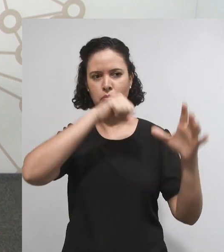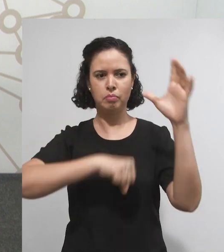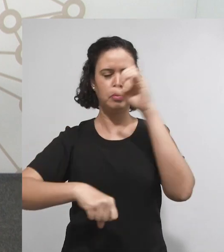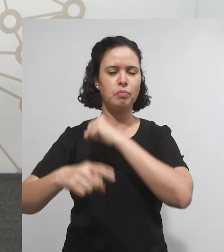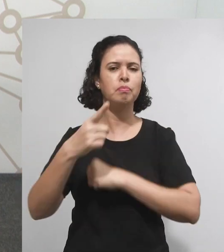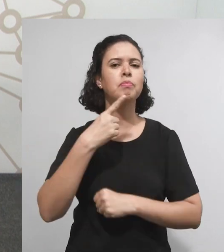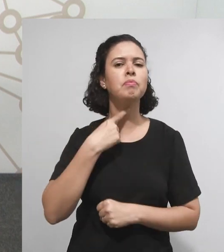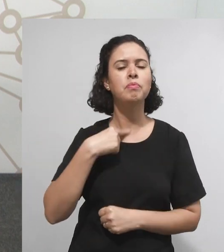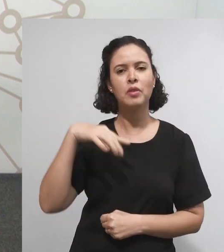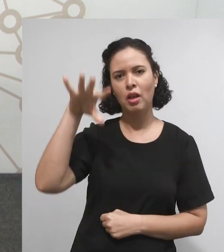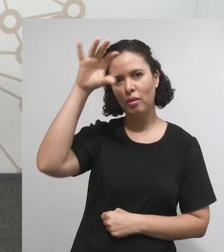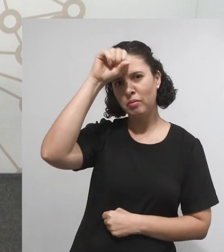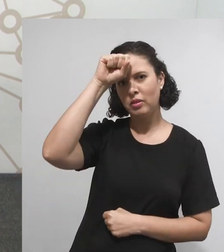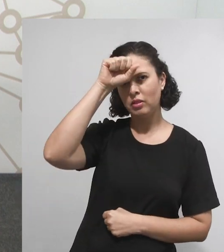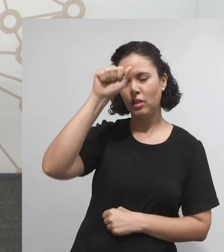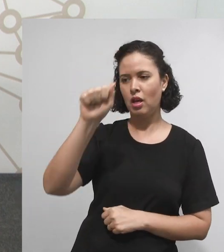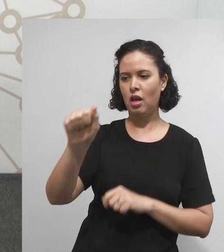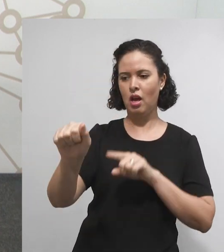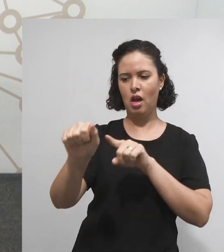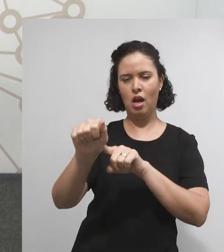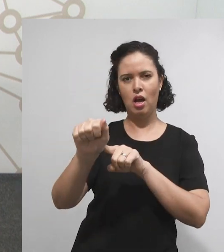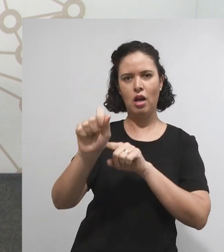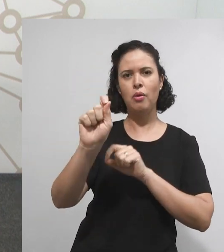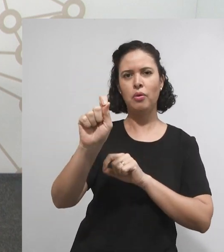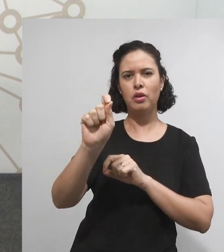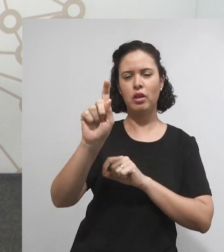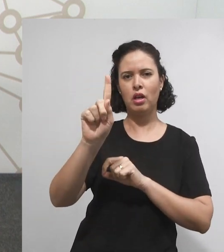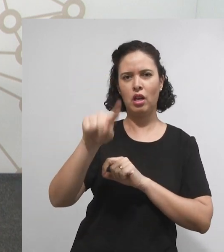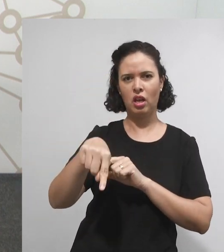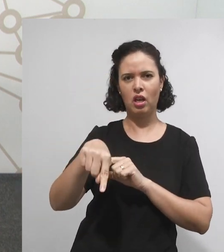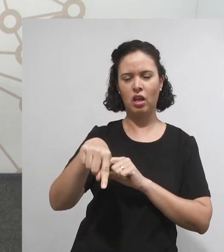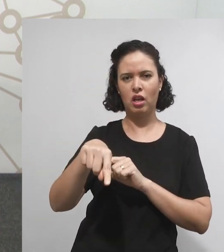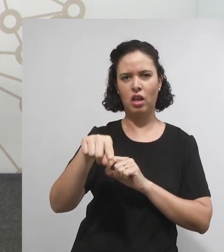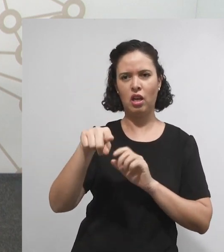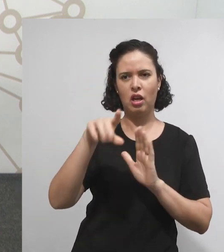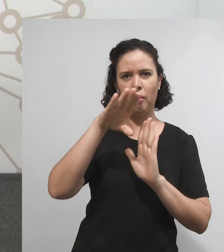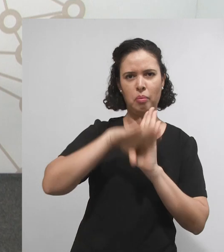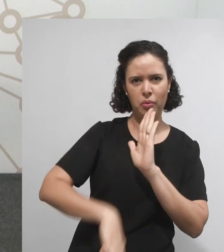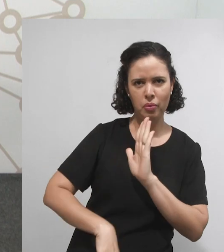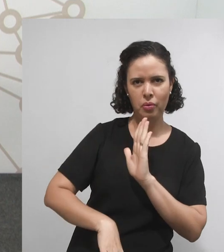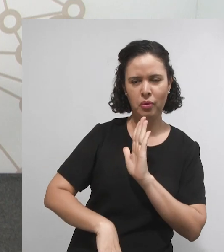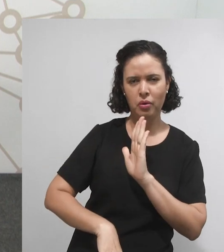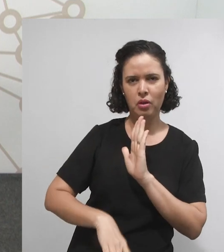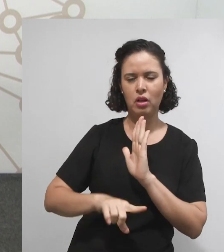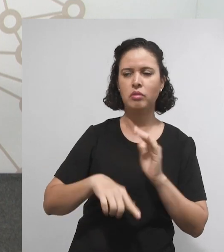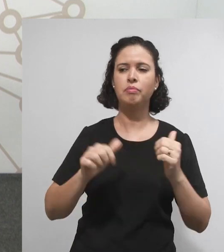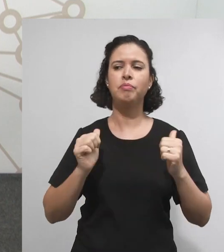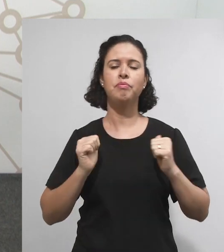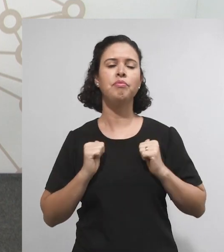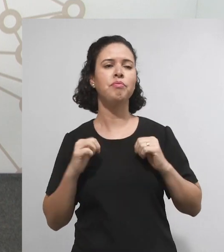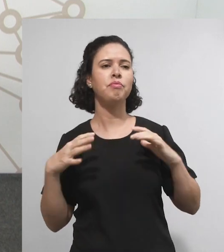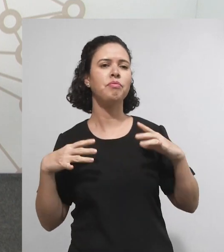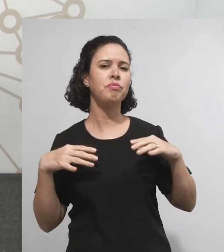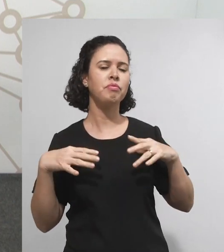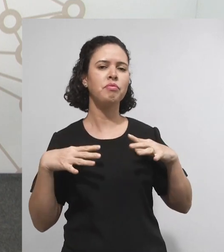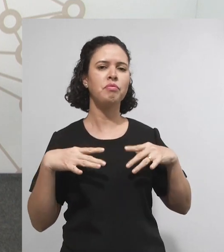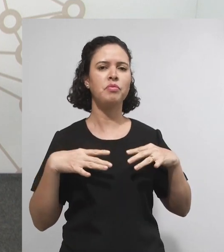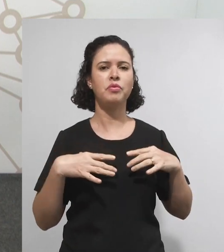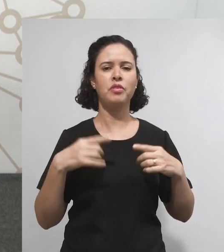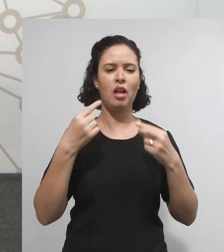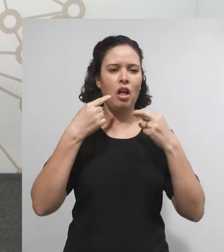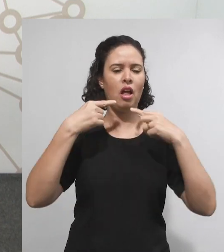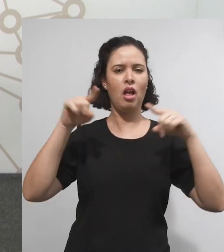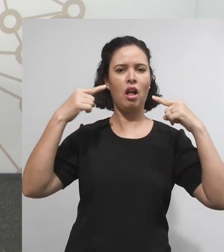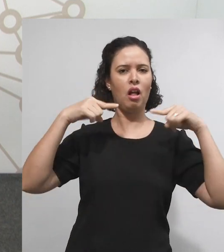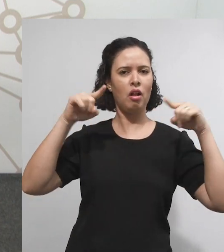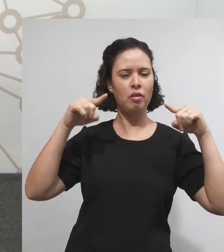os seus anseios. Um ar que não é de assomos indébitos, ou de acomodações e lamentações